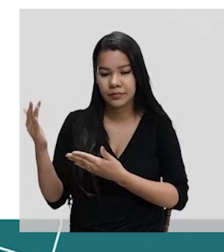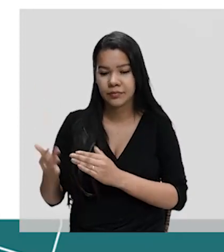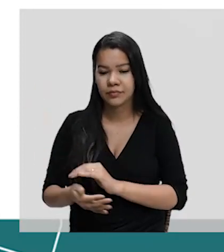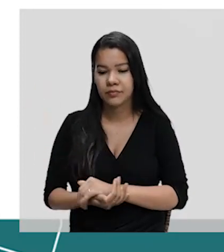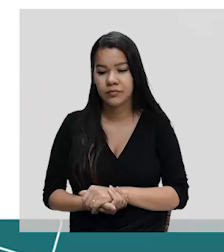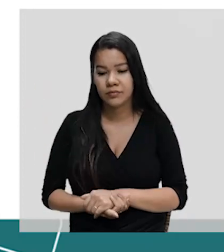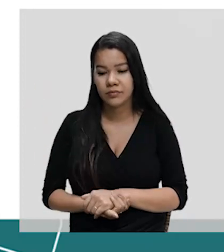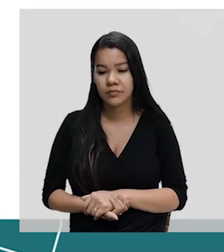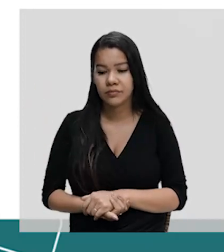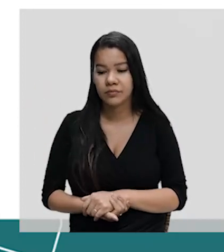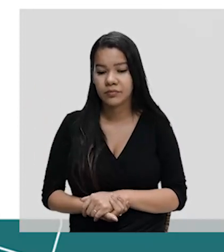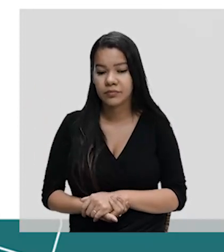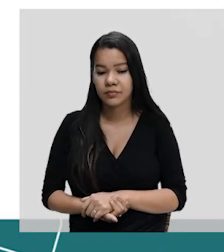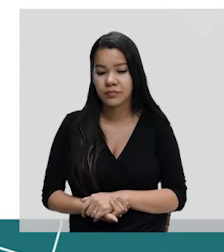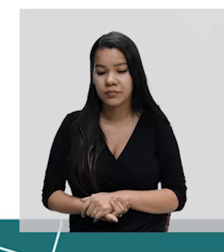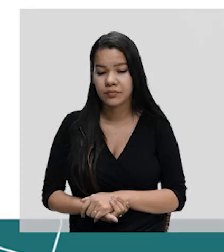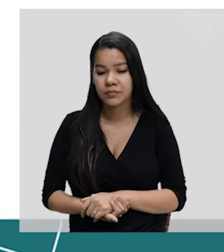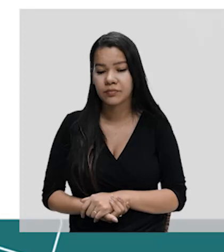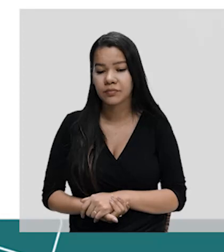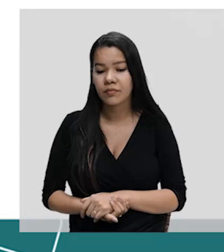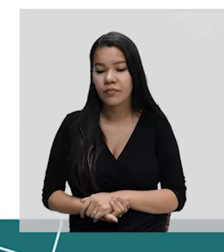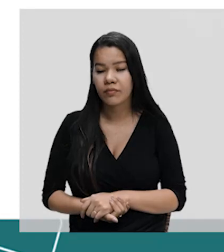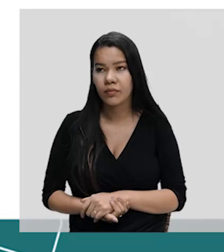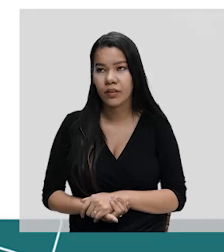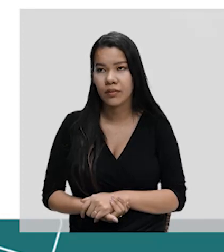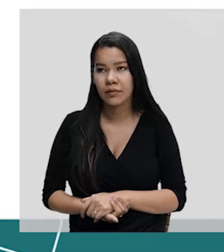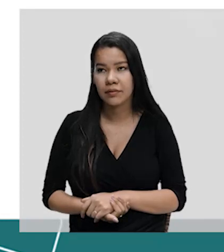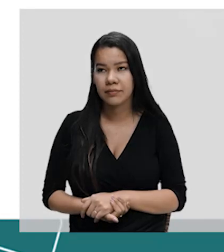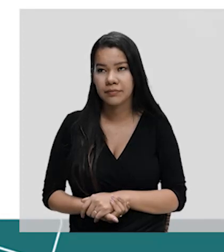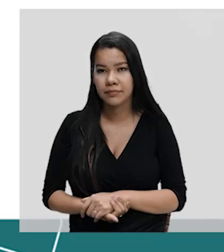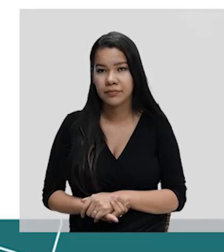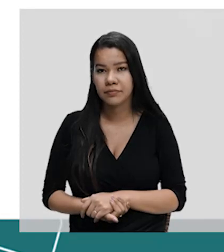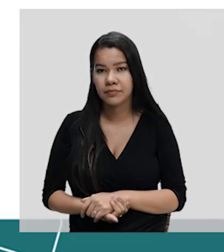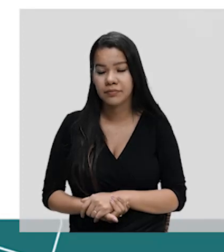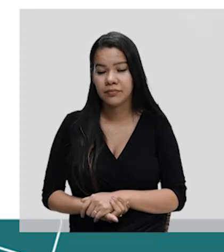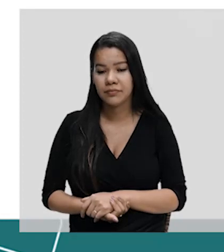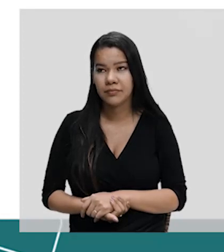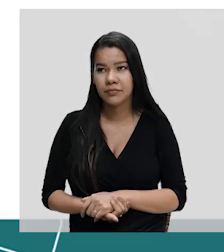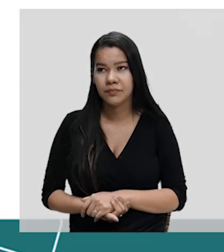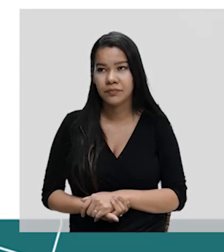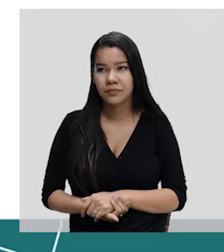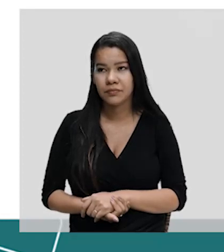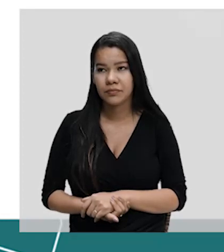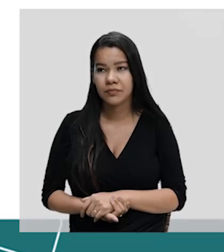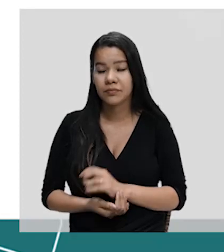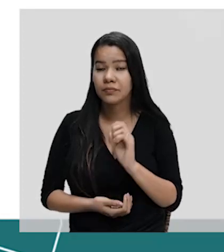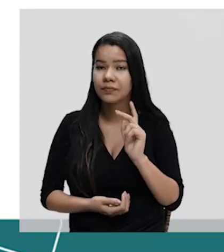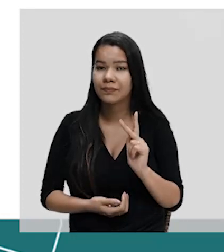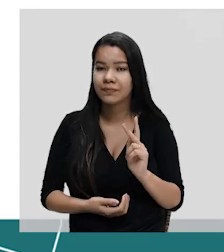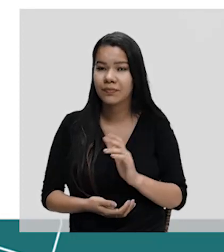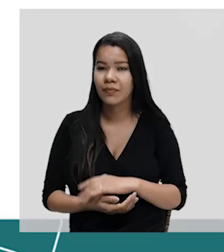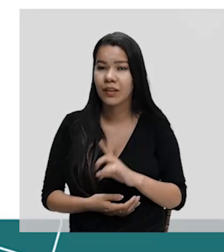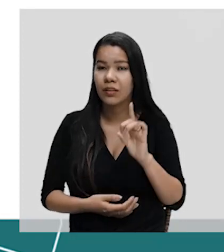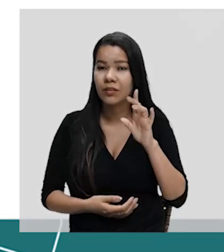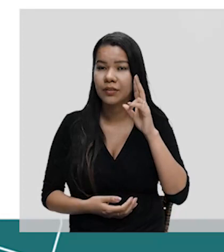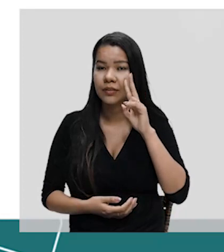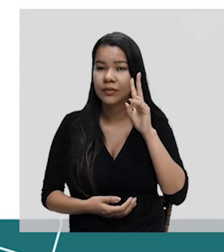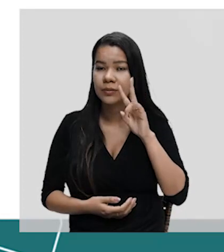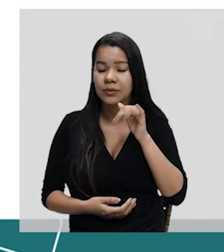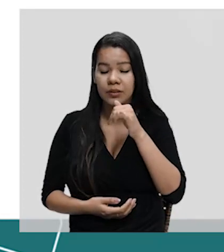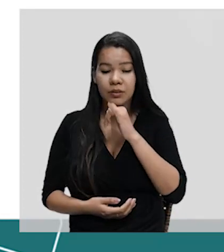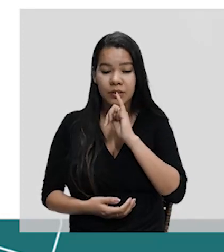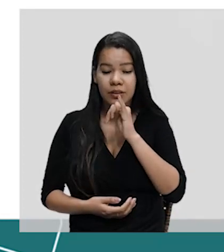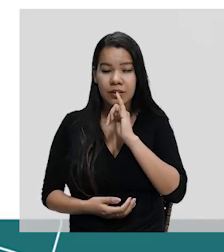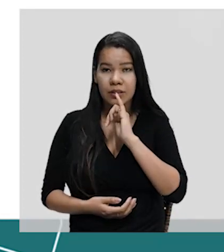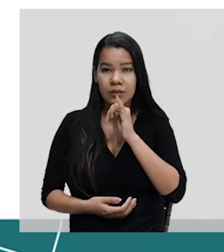corrente elétrica será induzida no condutor de forma que eles irão se repelir. Tá ok? É só lembrar do exemplo